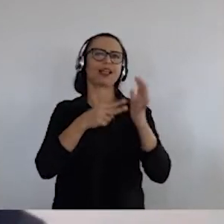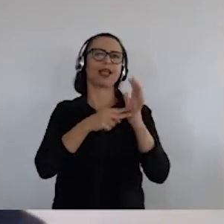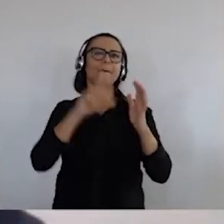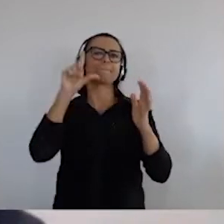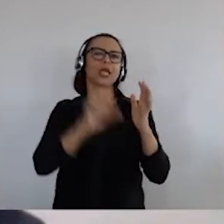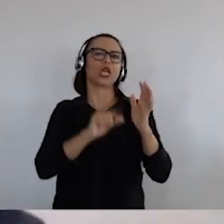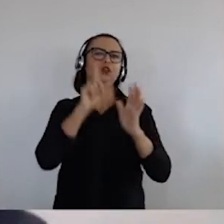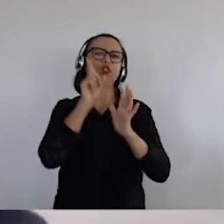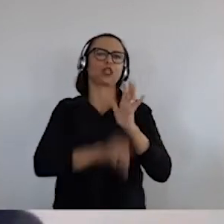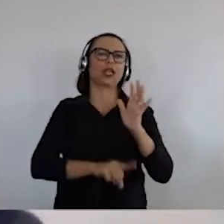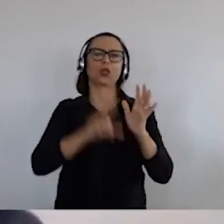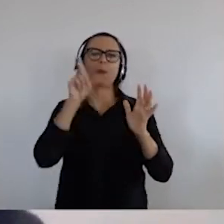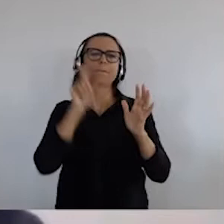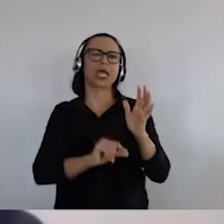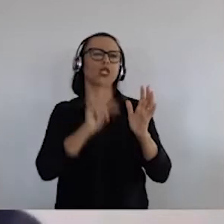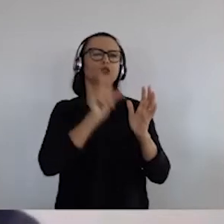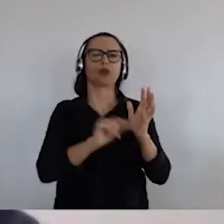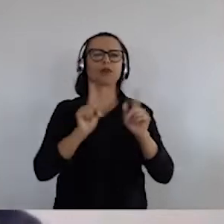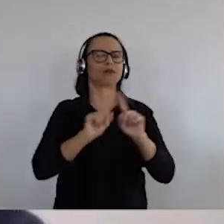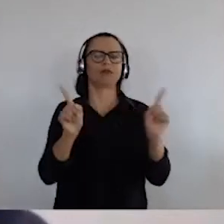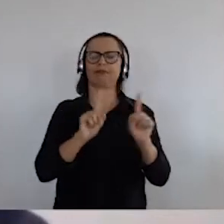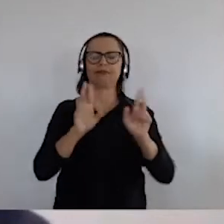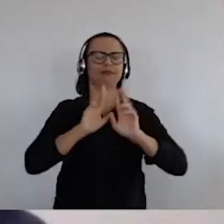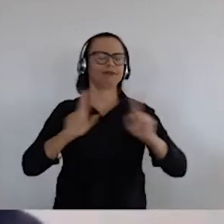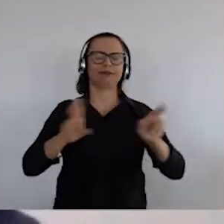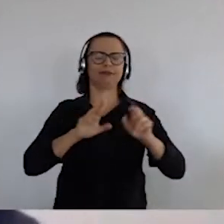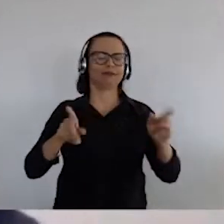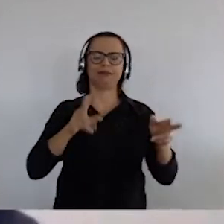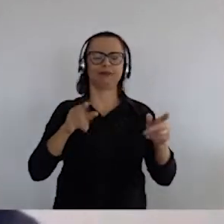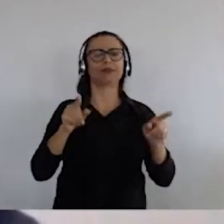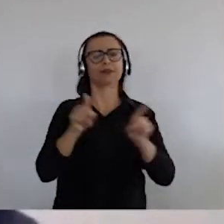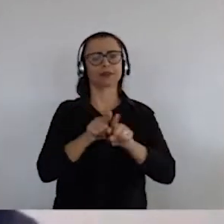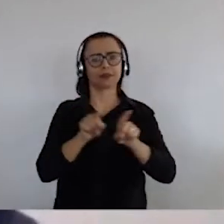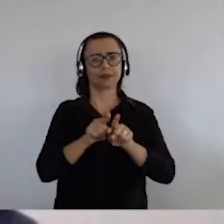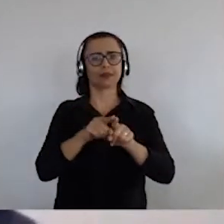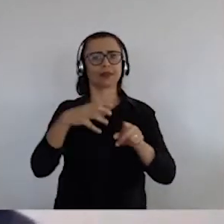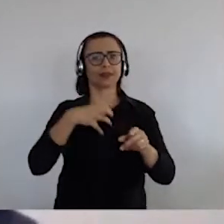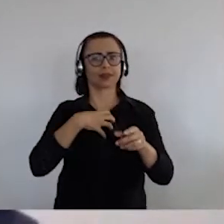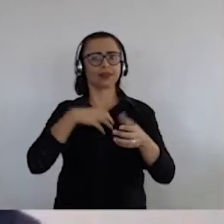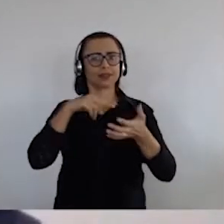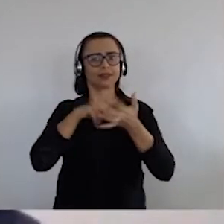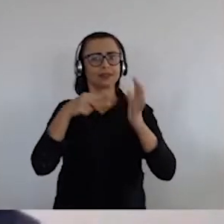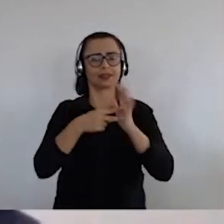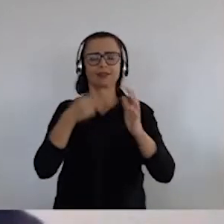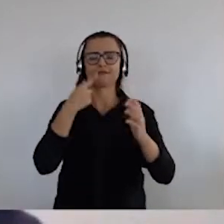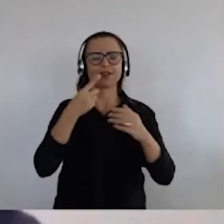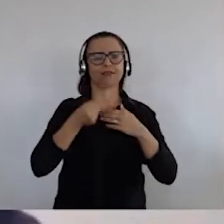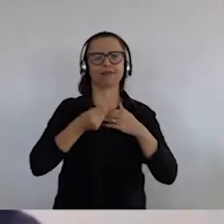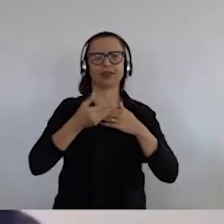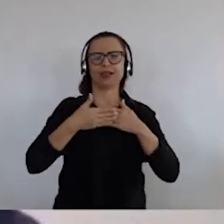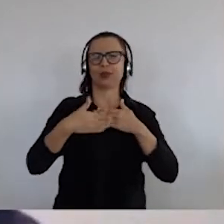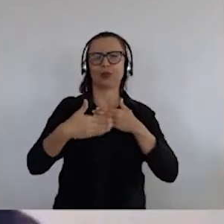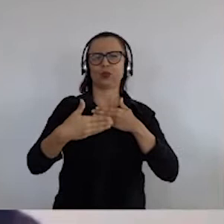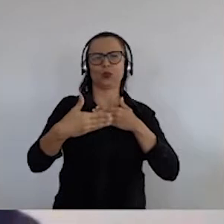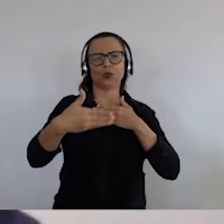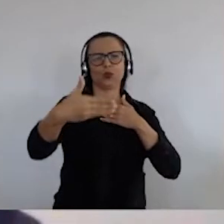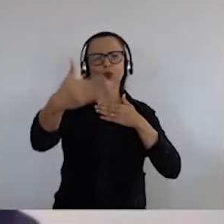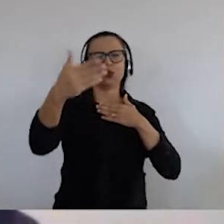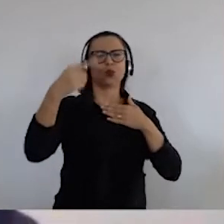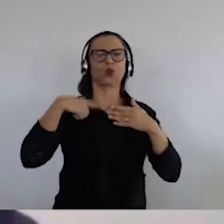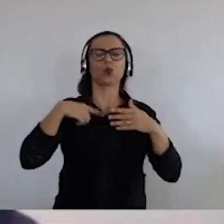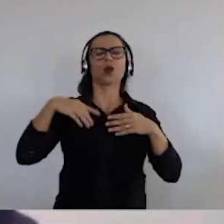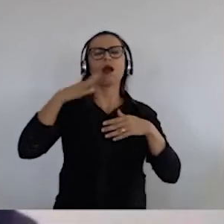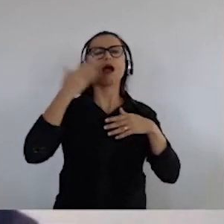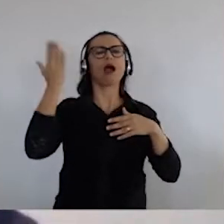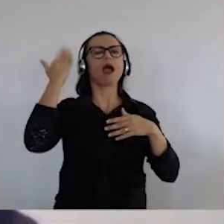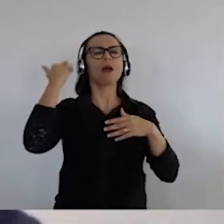direitos e prerrogativas da advocacia. E, nesse sentido, entendemos que já vai longe o tempo dos